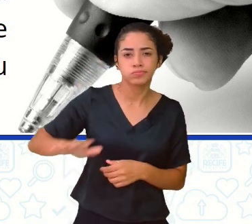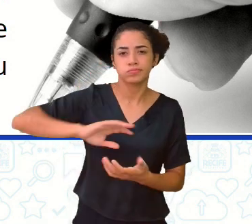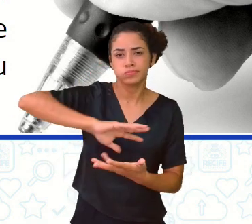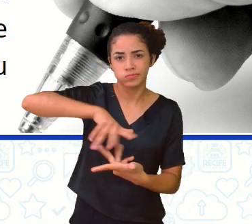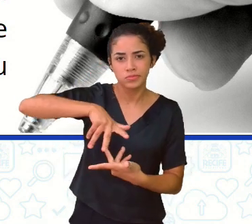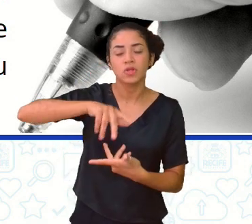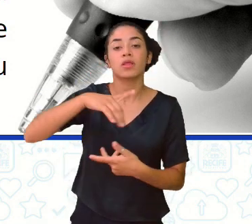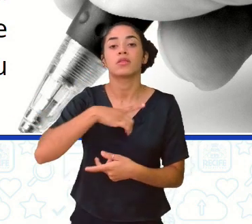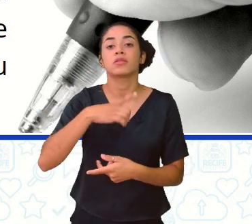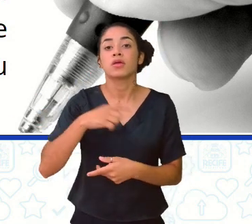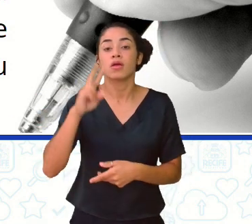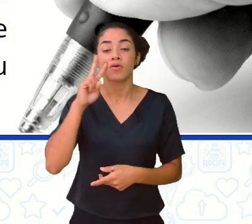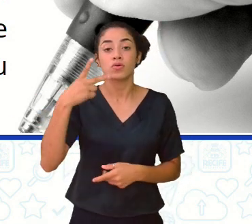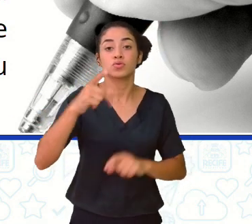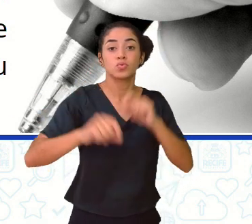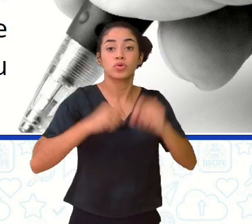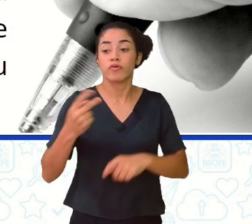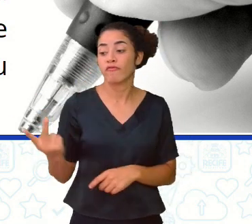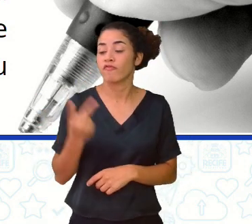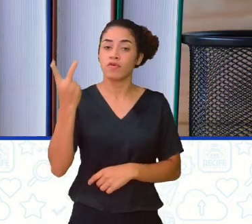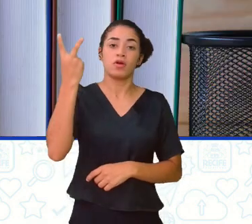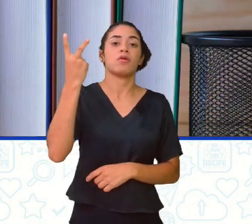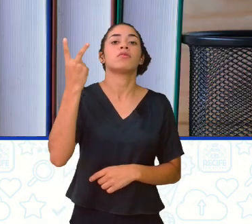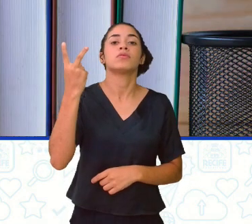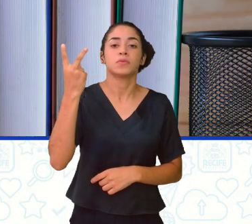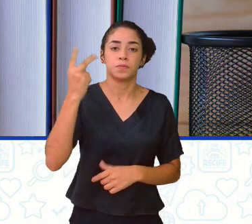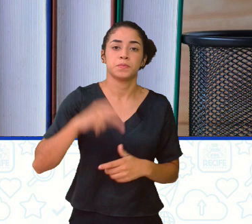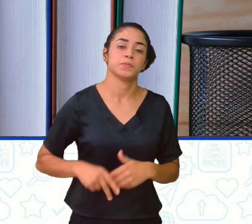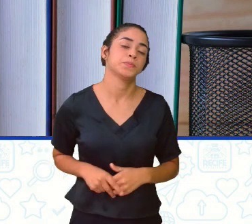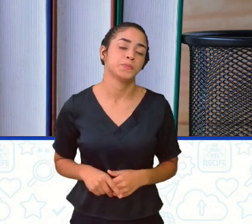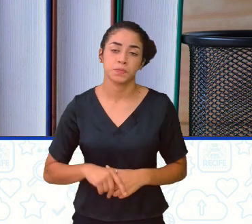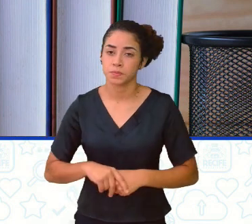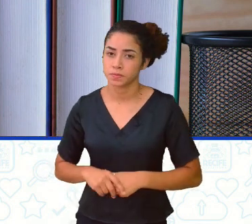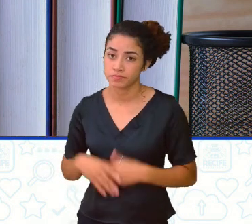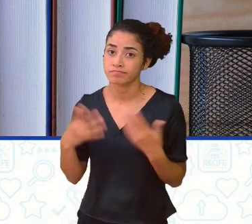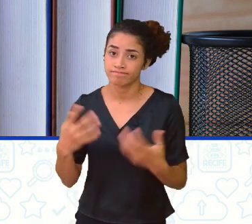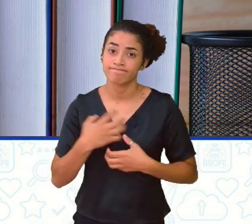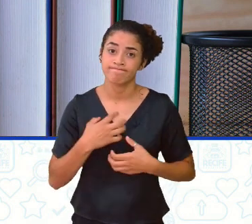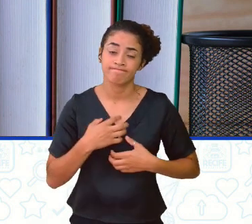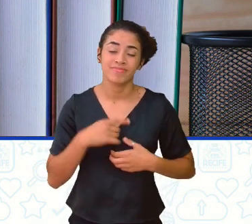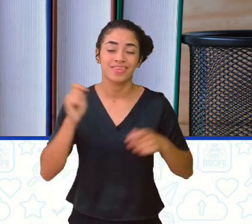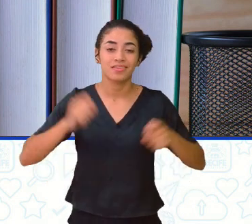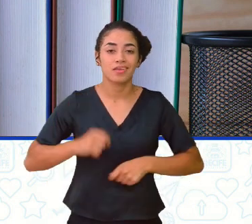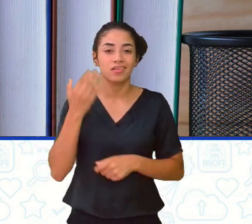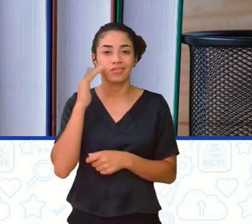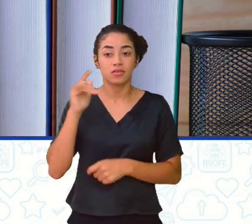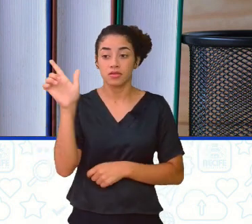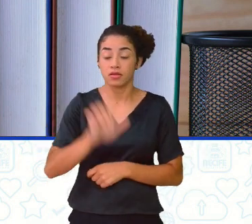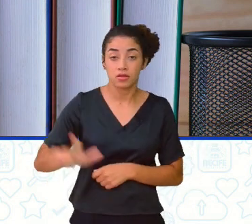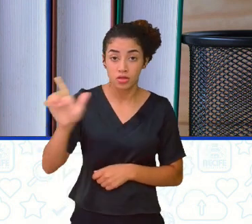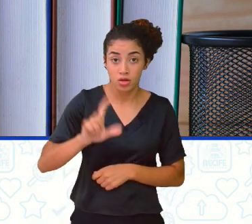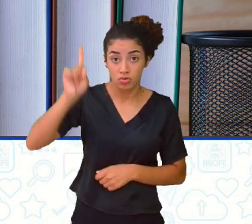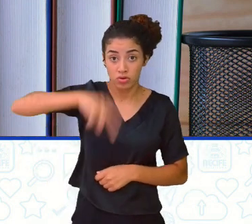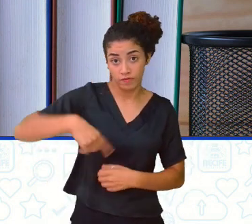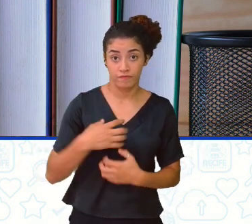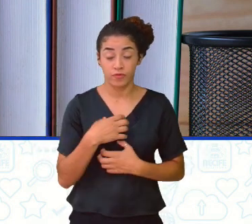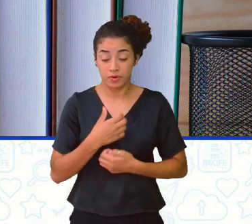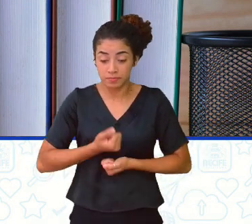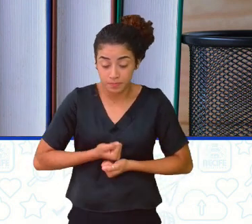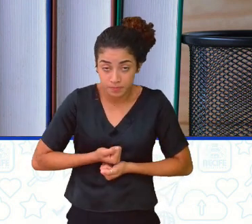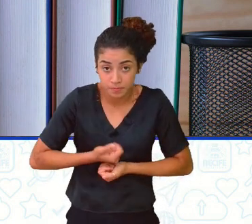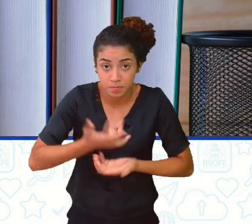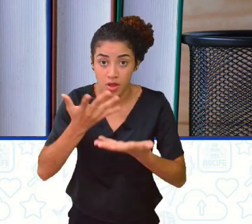permanente tem reconhecido seu alto valor estético. Tá? Dessa forma, pode-se entender a literatura como uma forma de